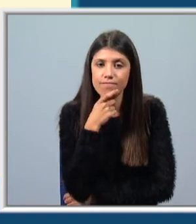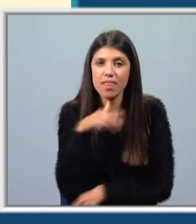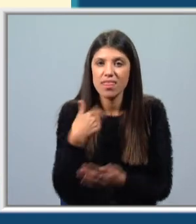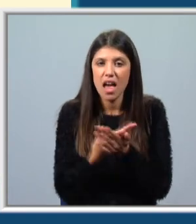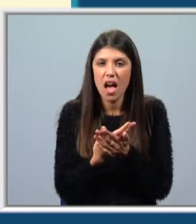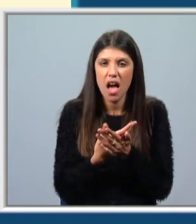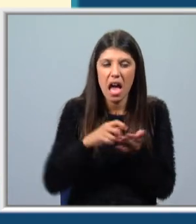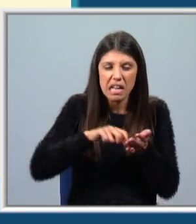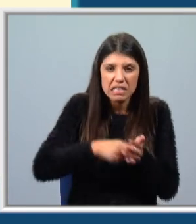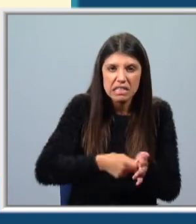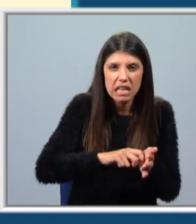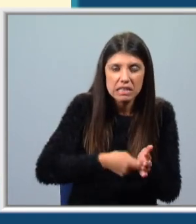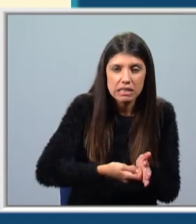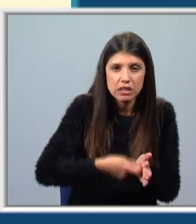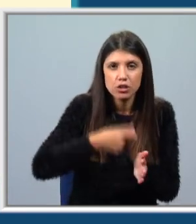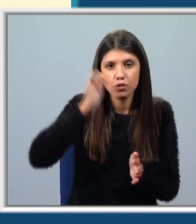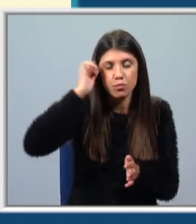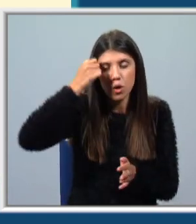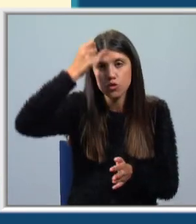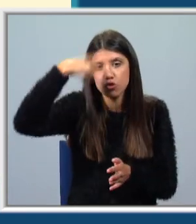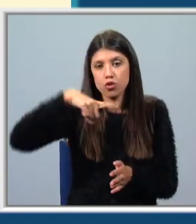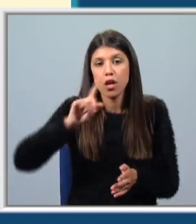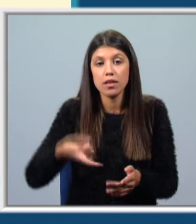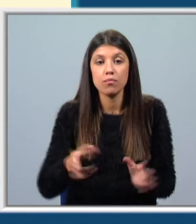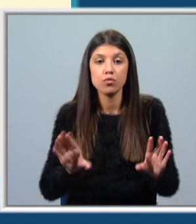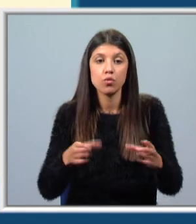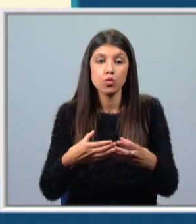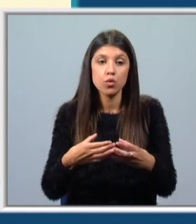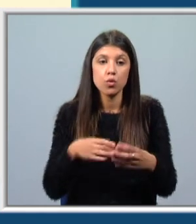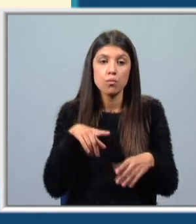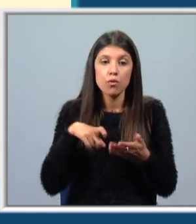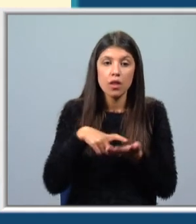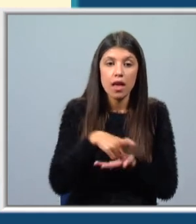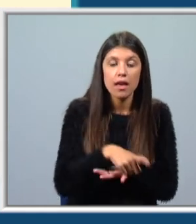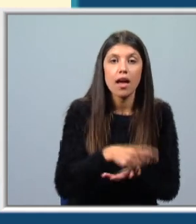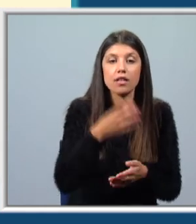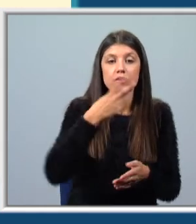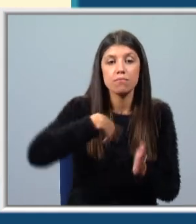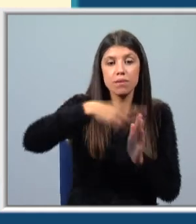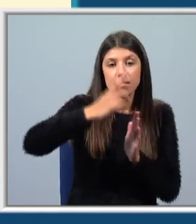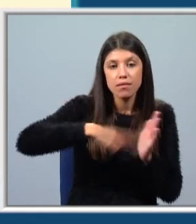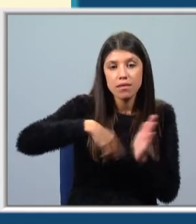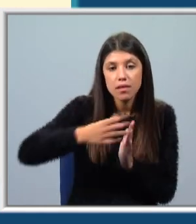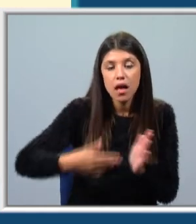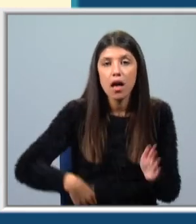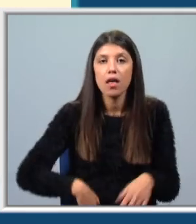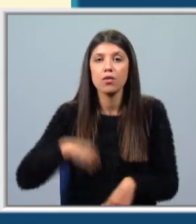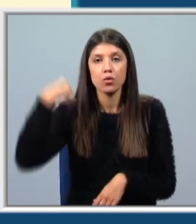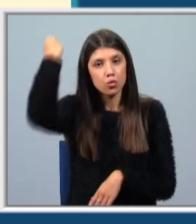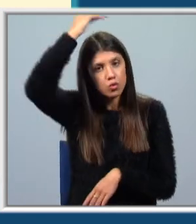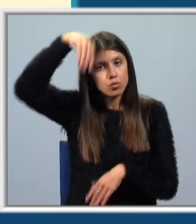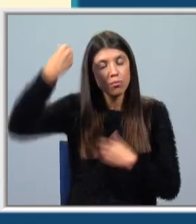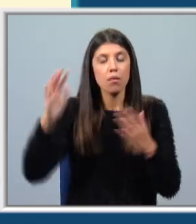história? Temos aqui um grupo de lagartos pintados, uma múmia, um dragão, uma bruxa